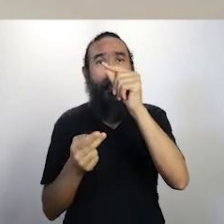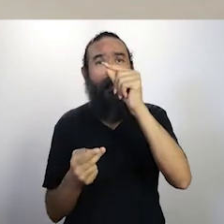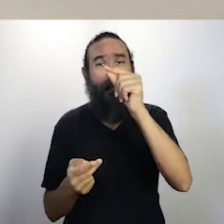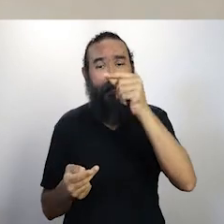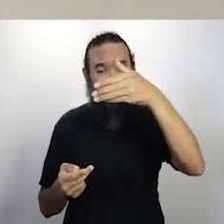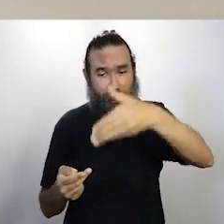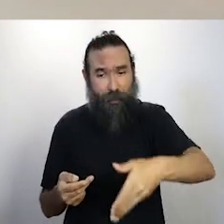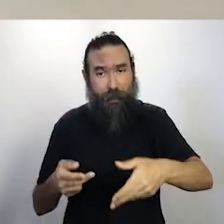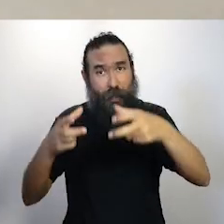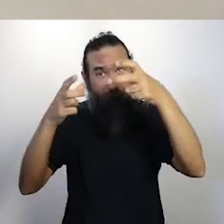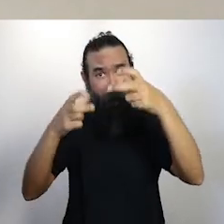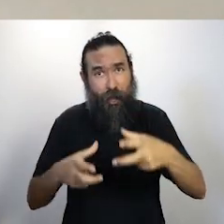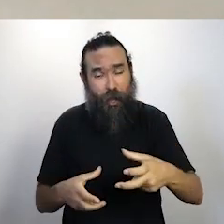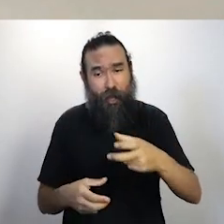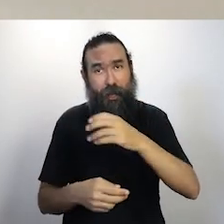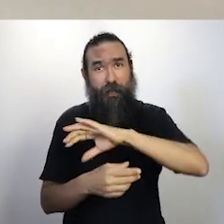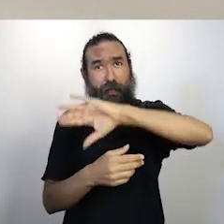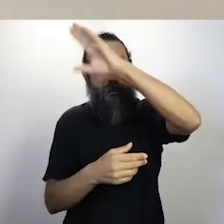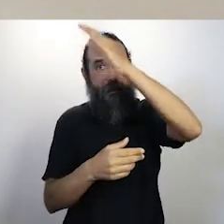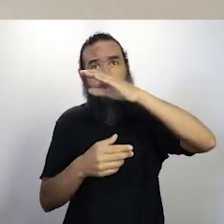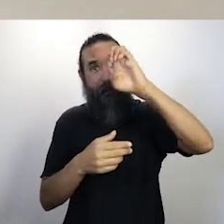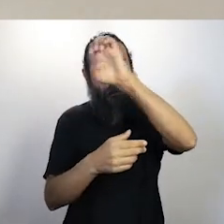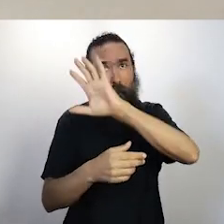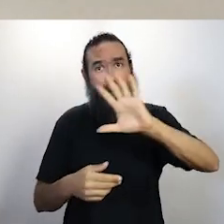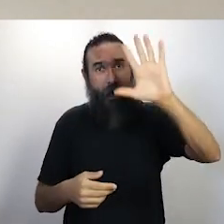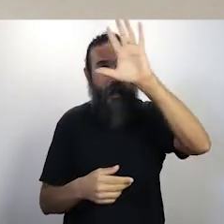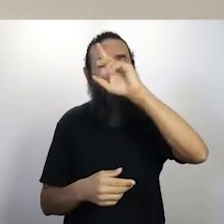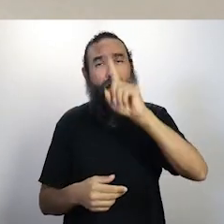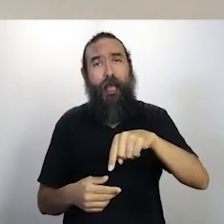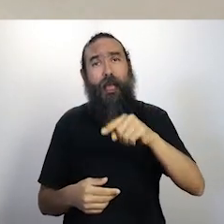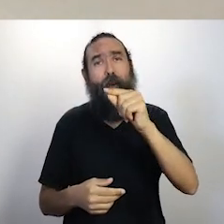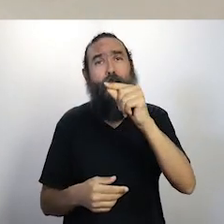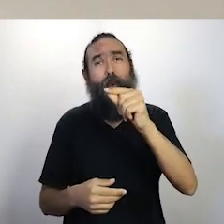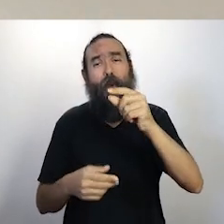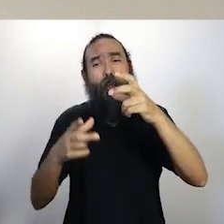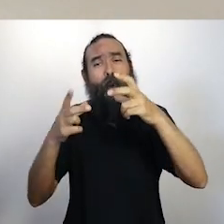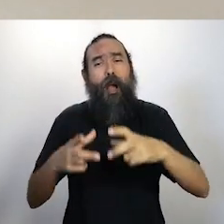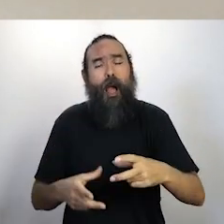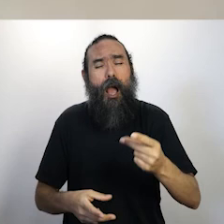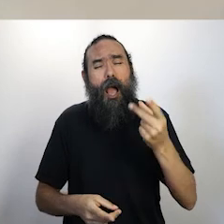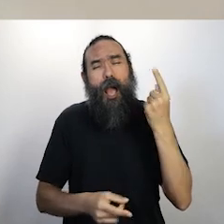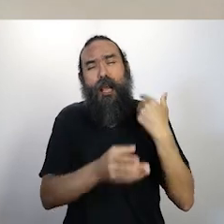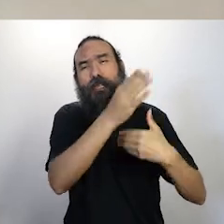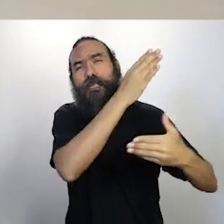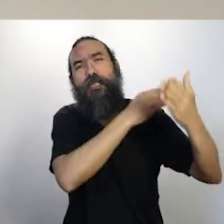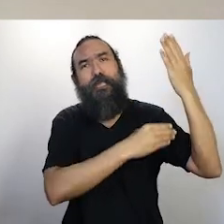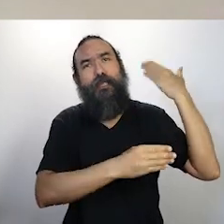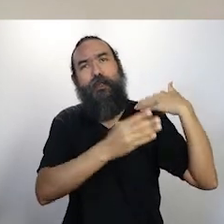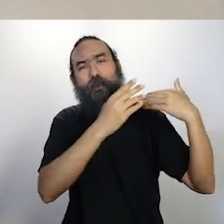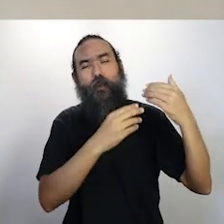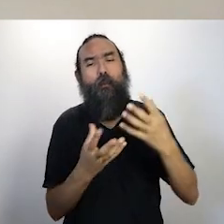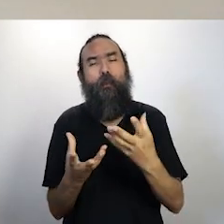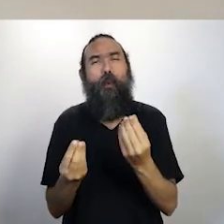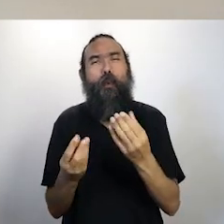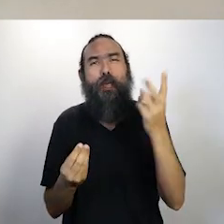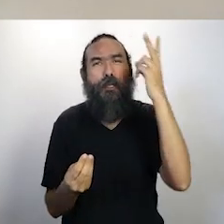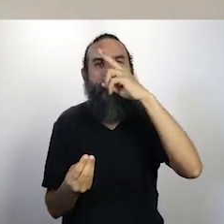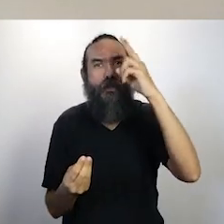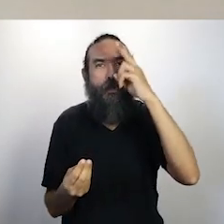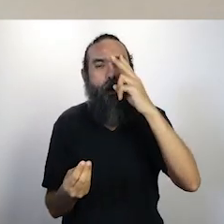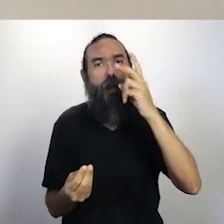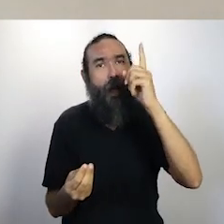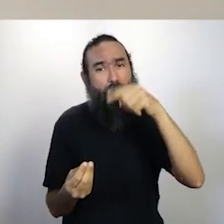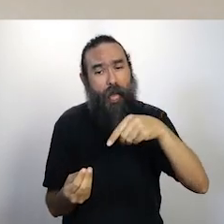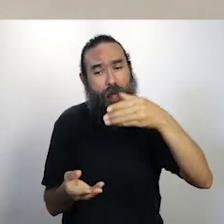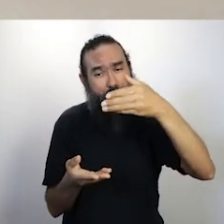e é desse lugar que vocês estão aí que a gente admira profundamente queria compartilhar duas experiências que eu estou vivendo aqui em